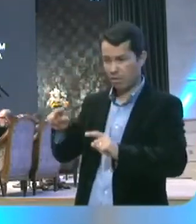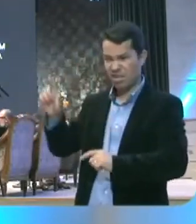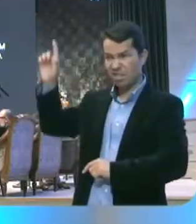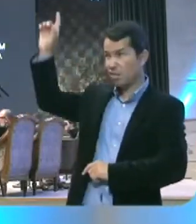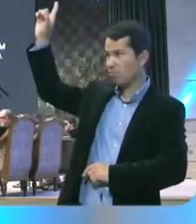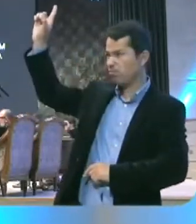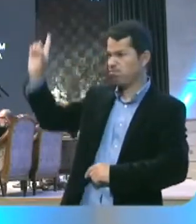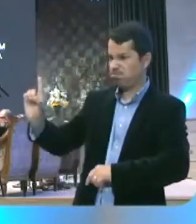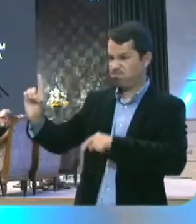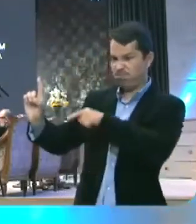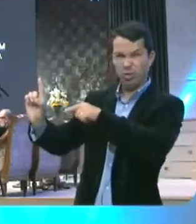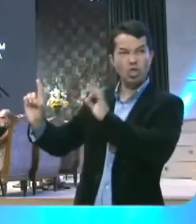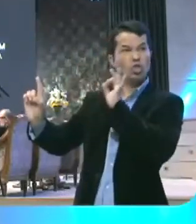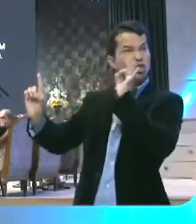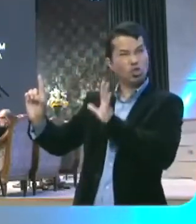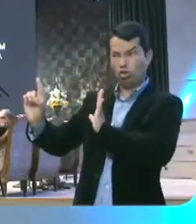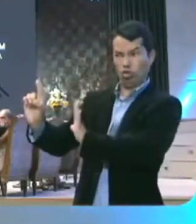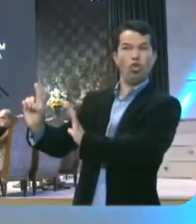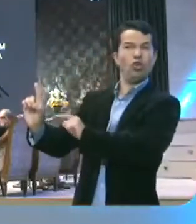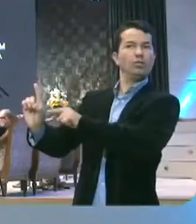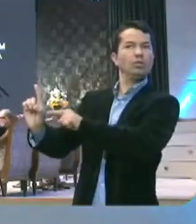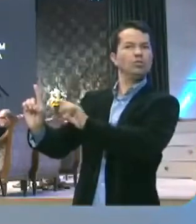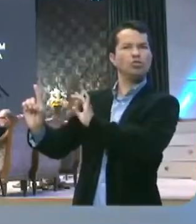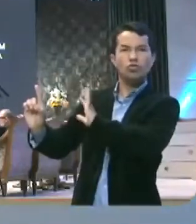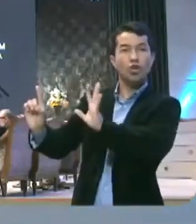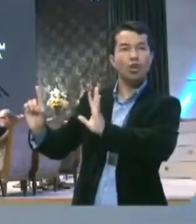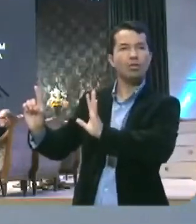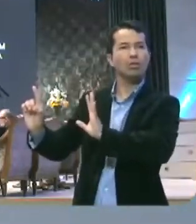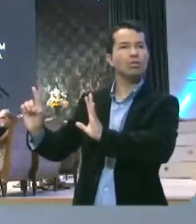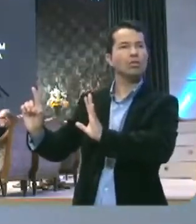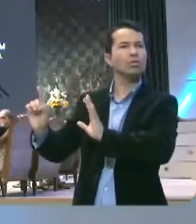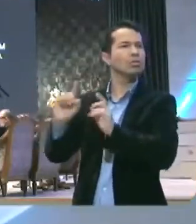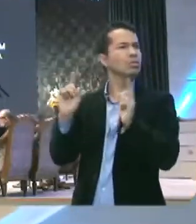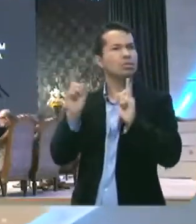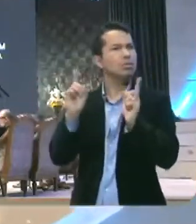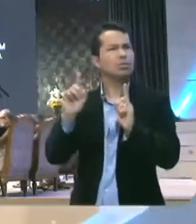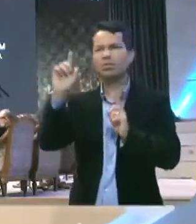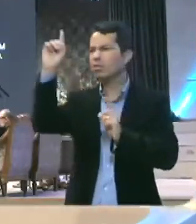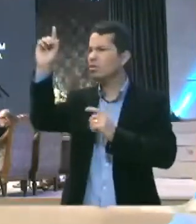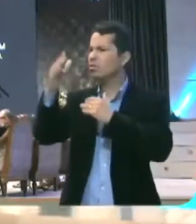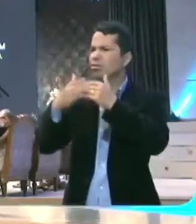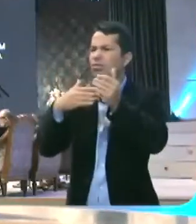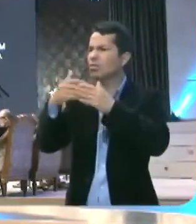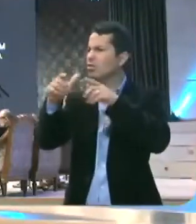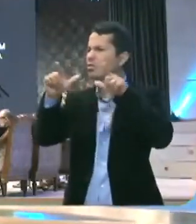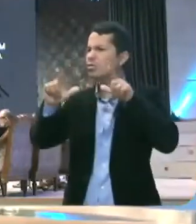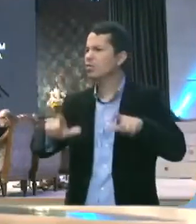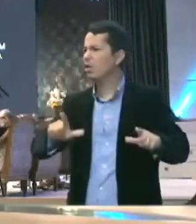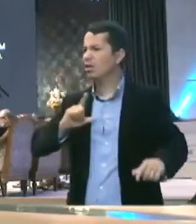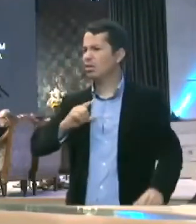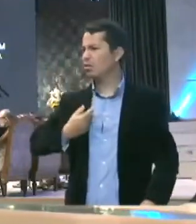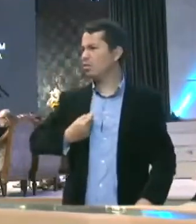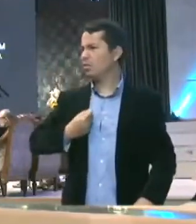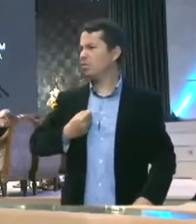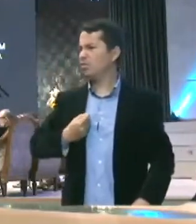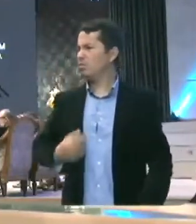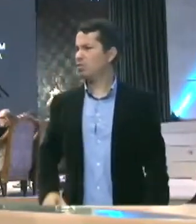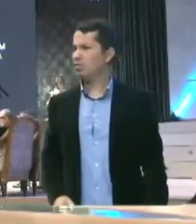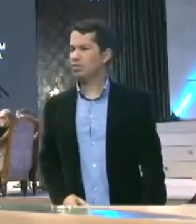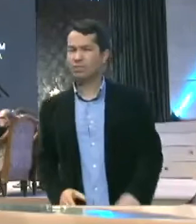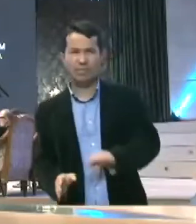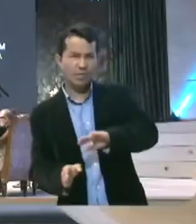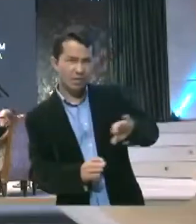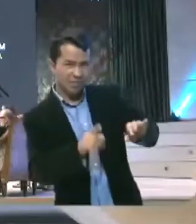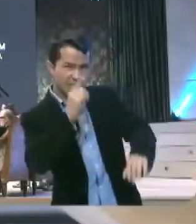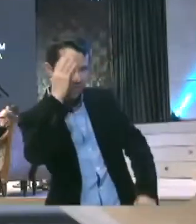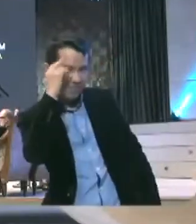há uma lenda sobre zaqueu muito interessante diz que depois desse fato todos os dias